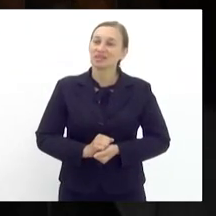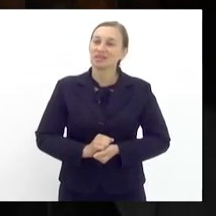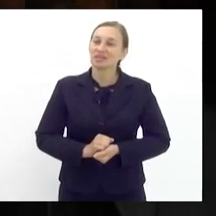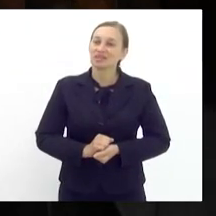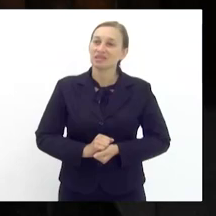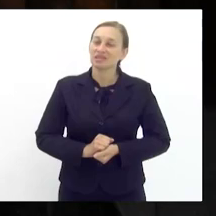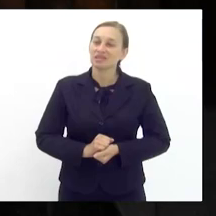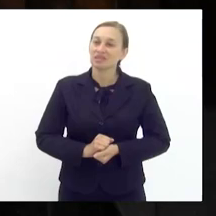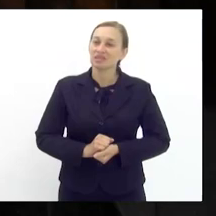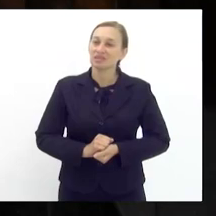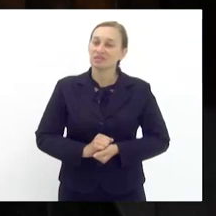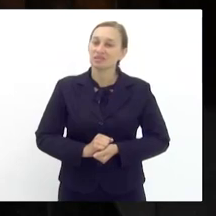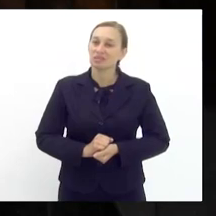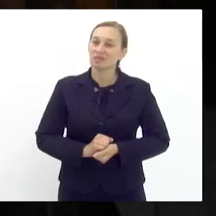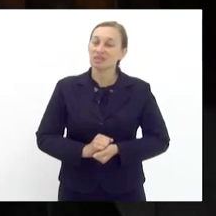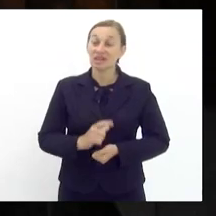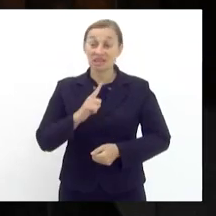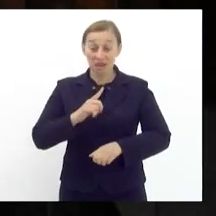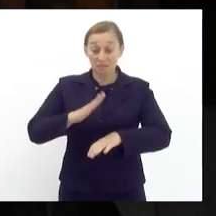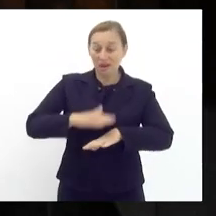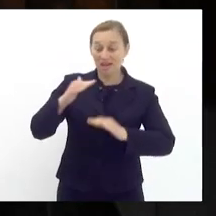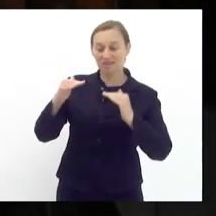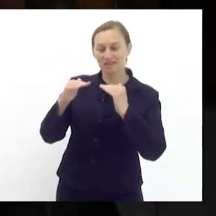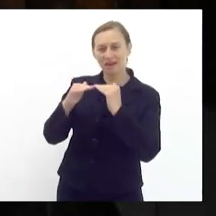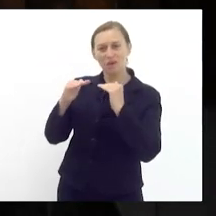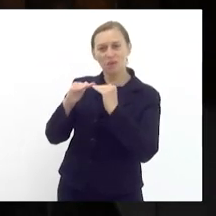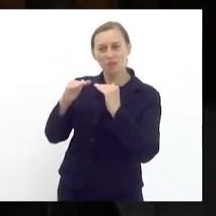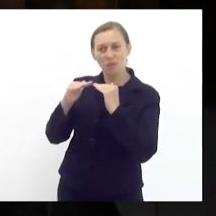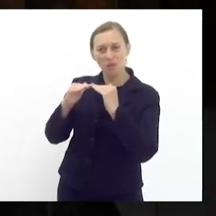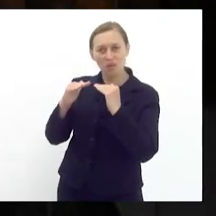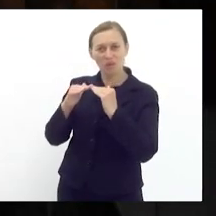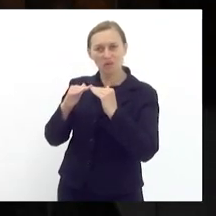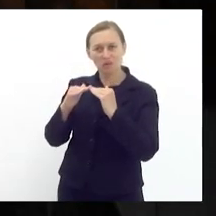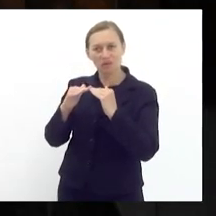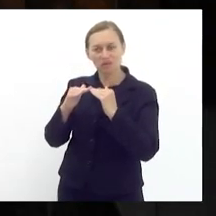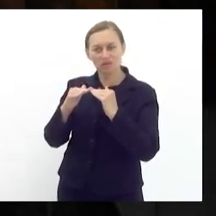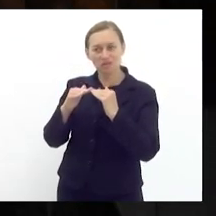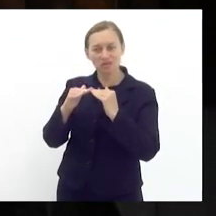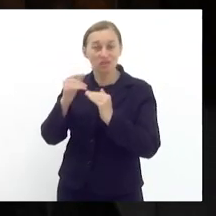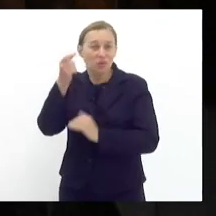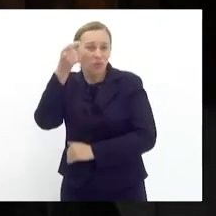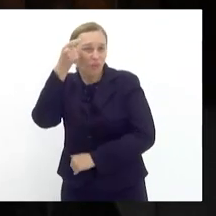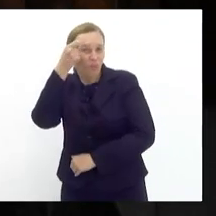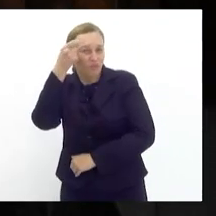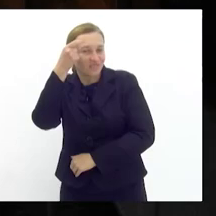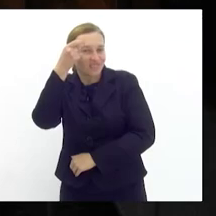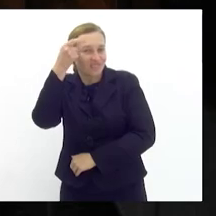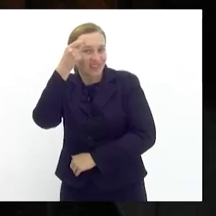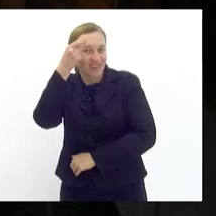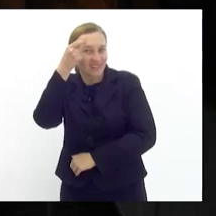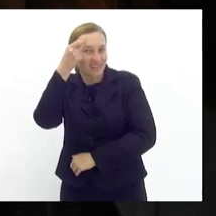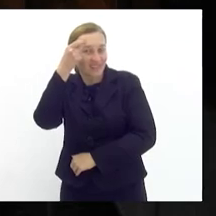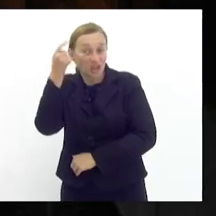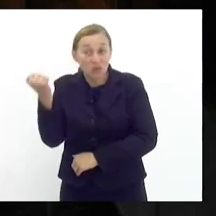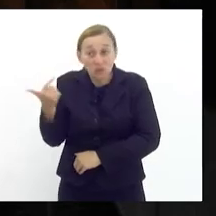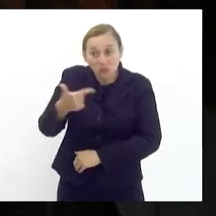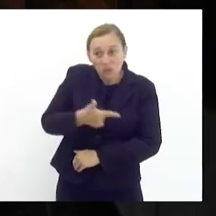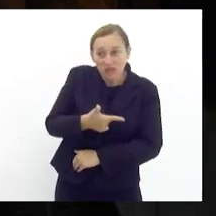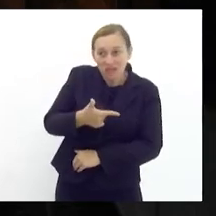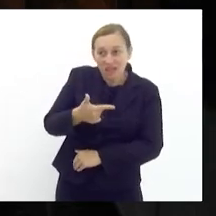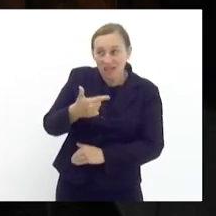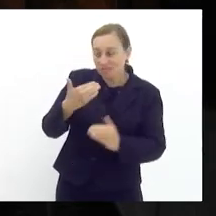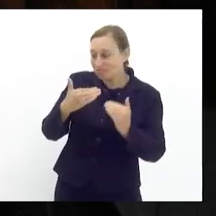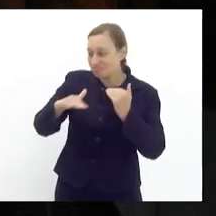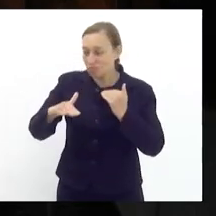de acordos muito mais objeto de consensos do que de